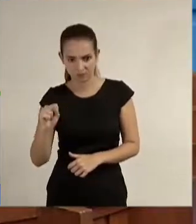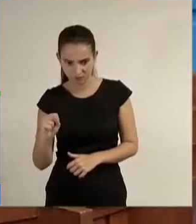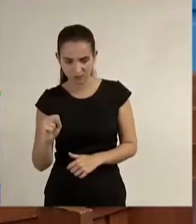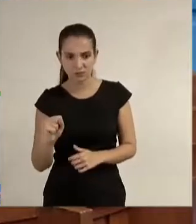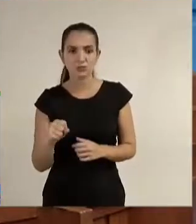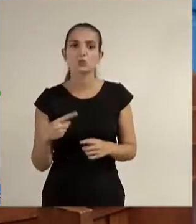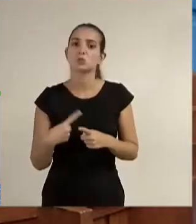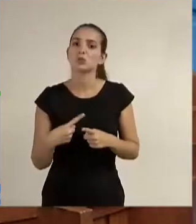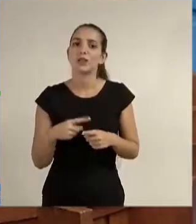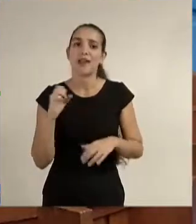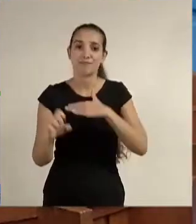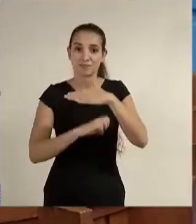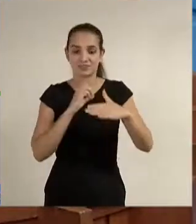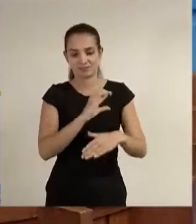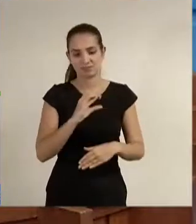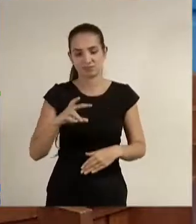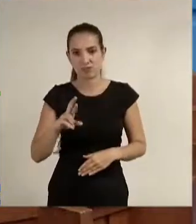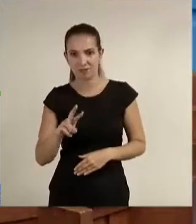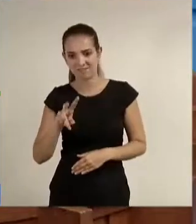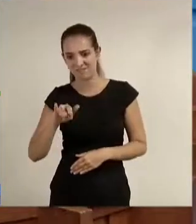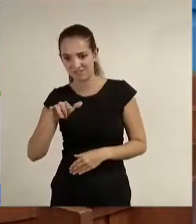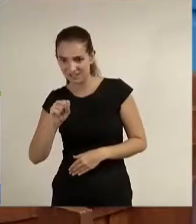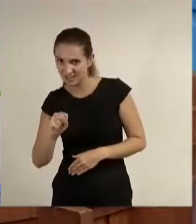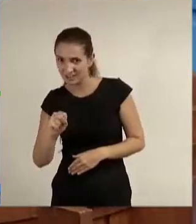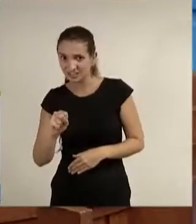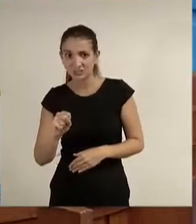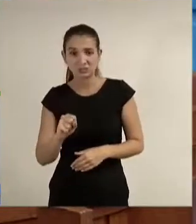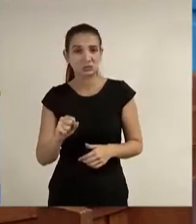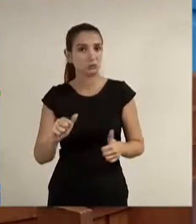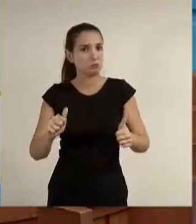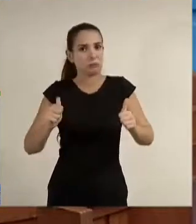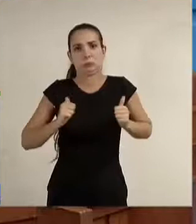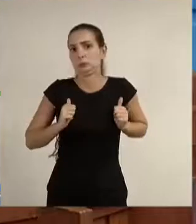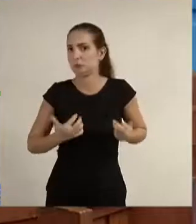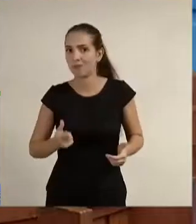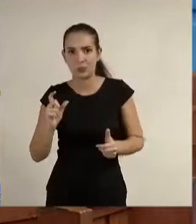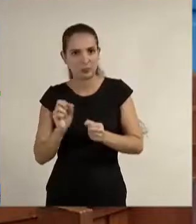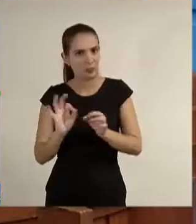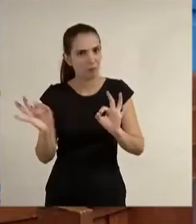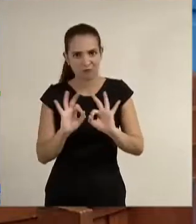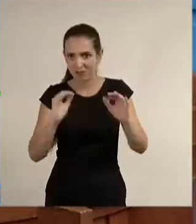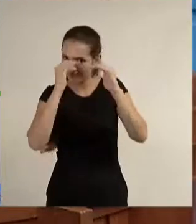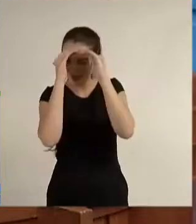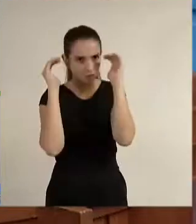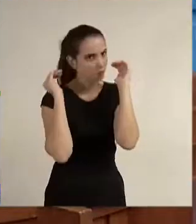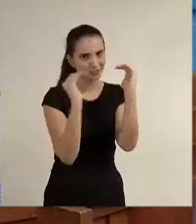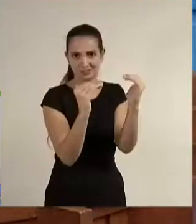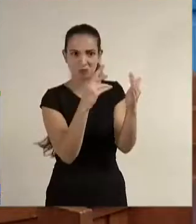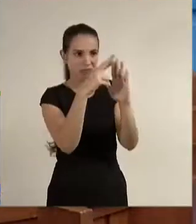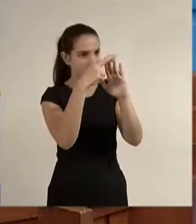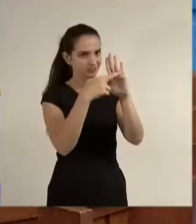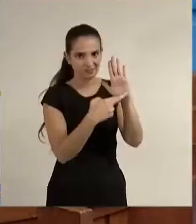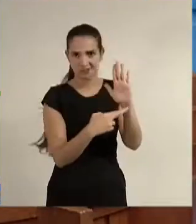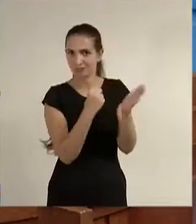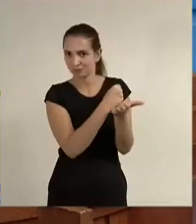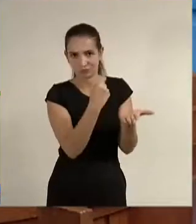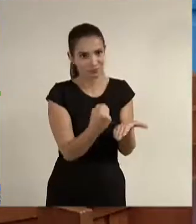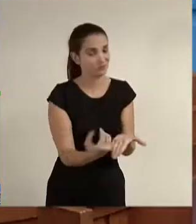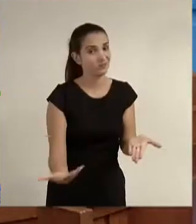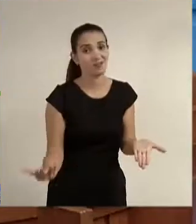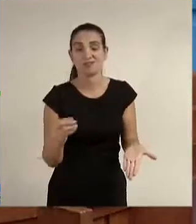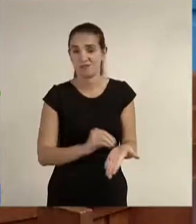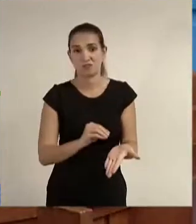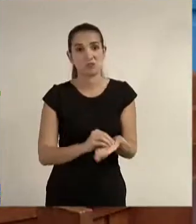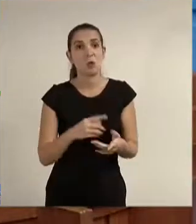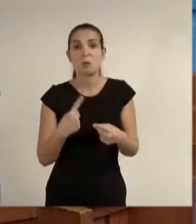parou a duplicação, não fez essas intervenções tão necessárias previstas contratualmente e que poderia ser resolvido com isso, porque o pedágio